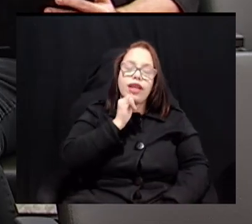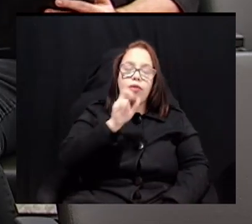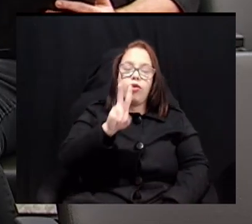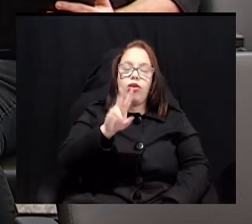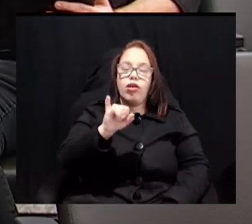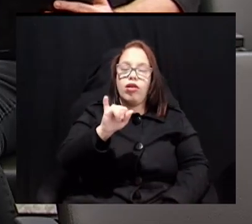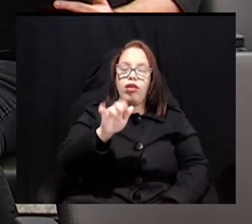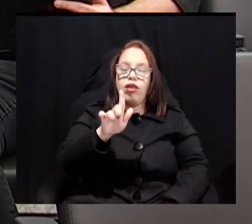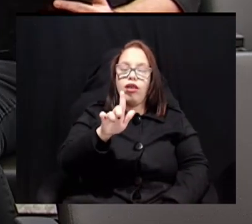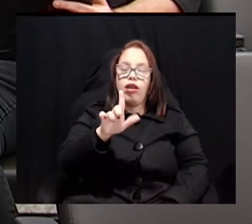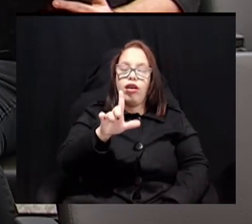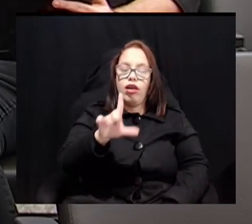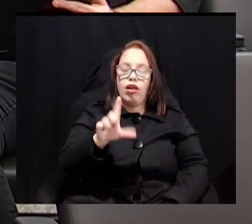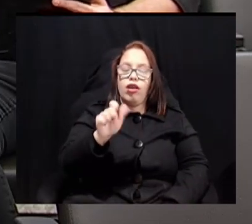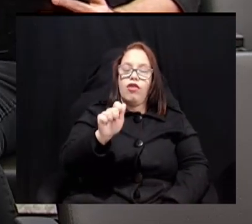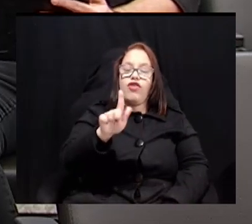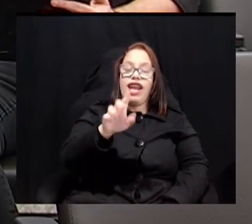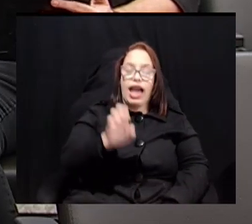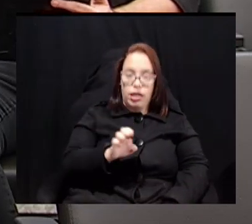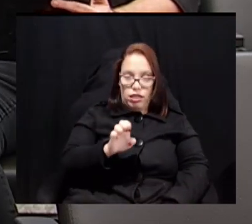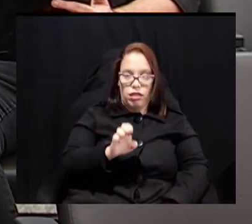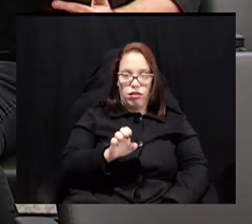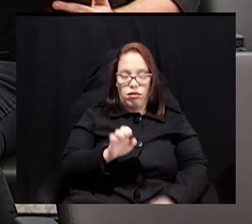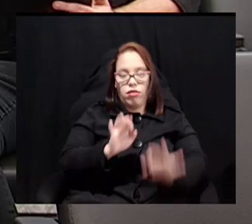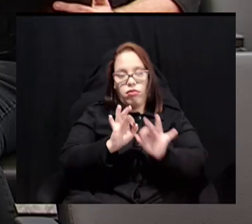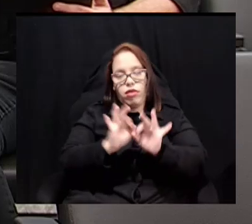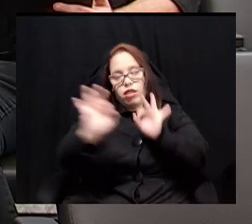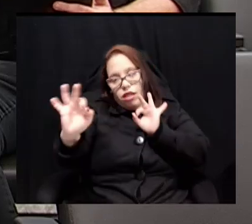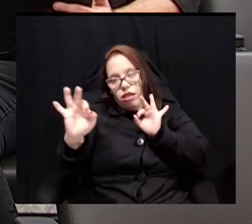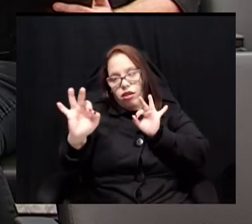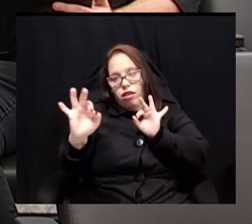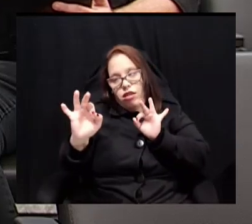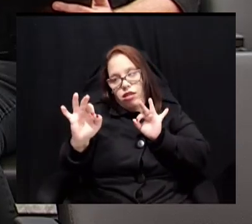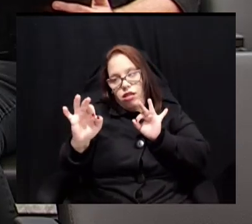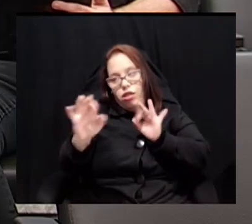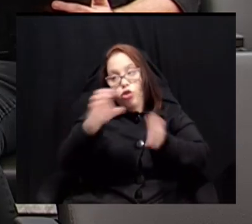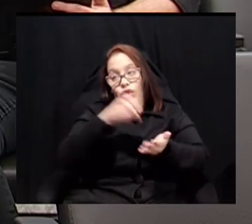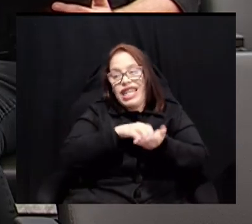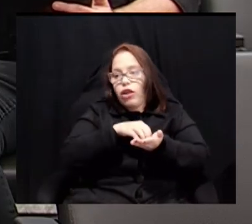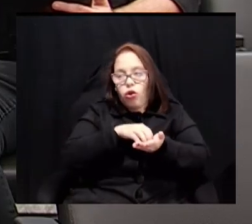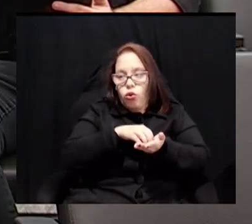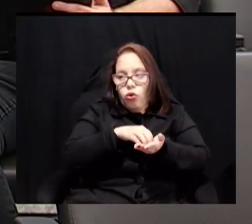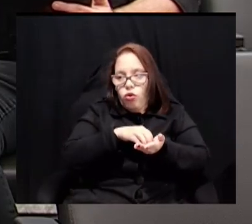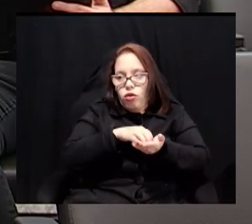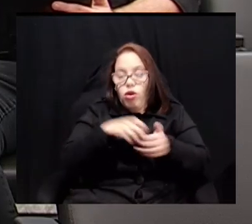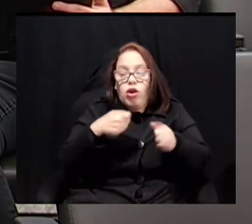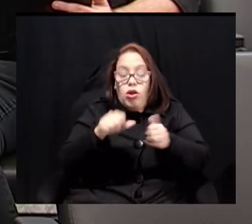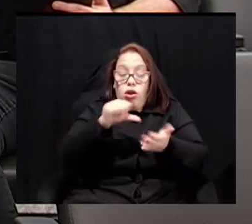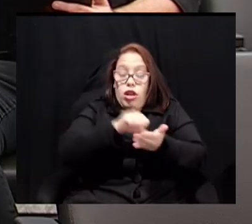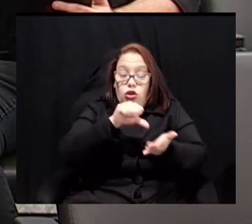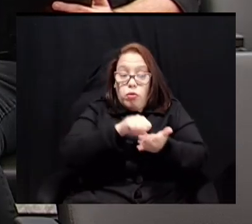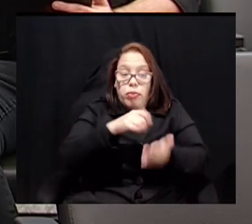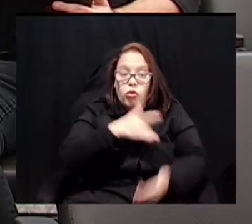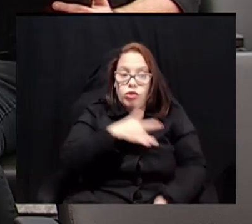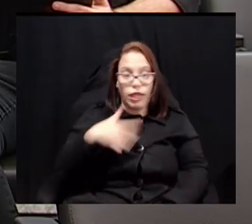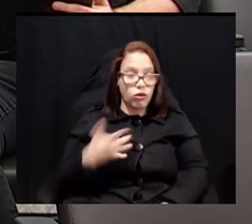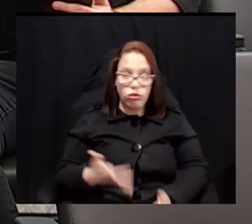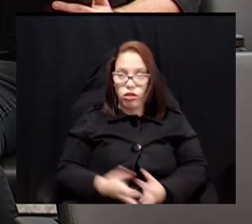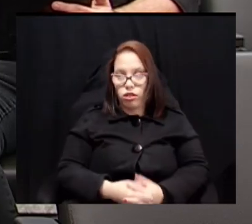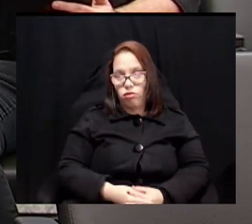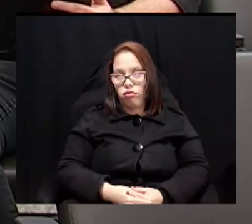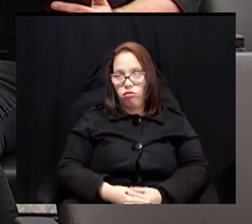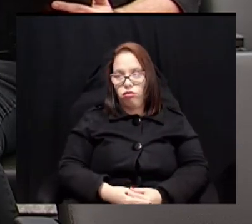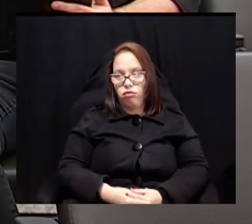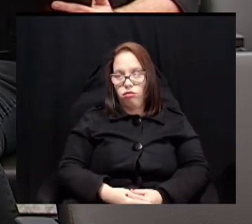inclusive. Existem outras regiões também distantes que precisam de um posto de saúde para melhor atender aquele município